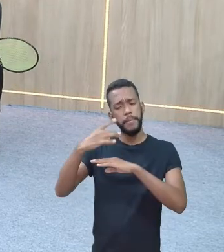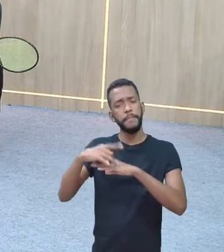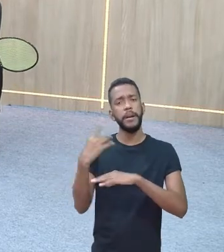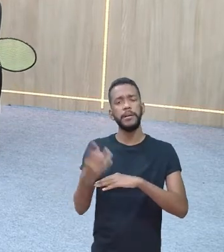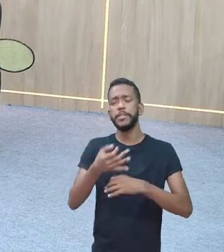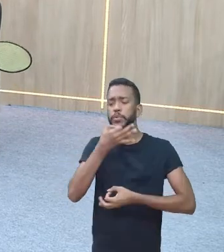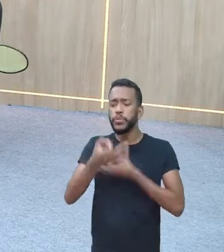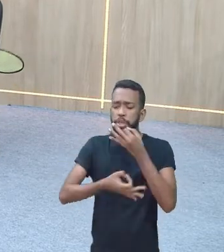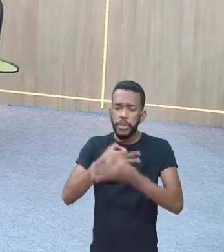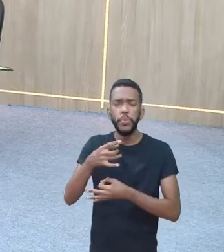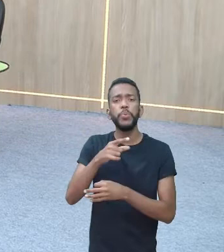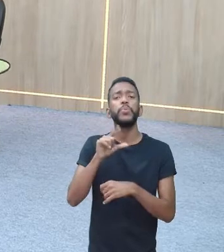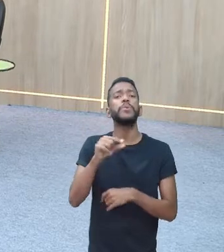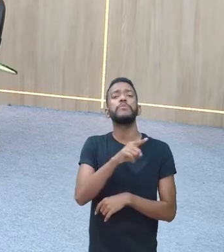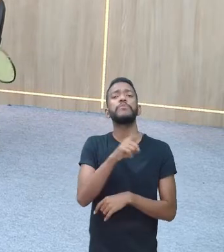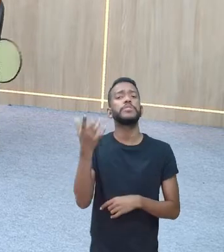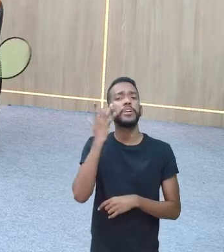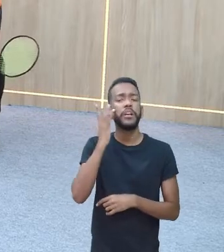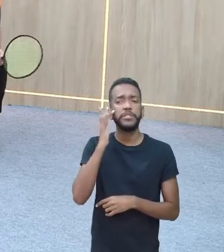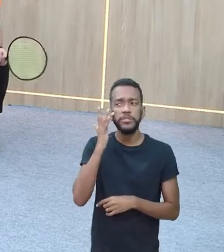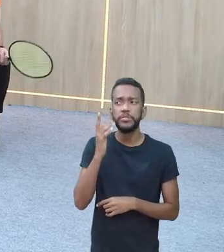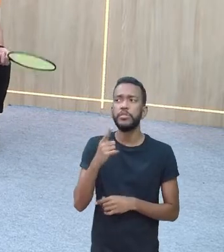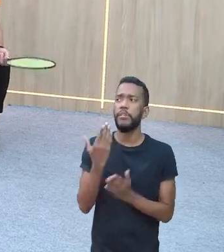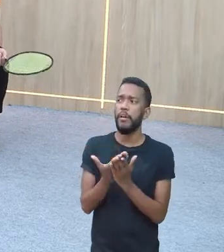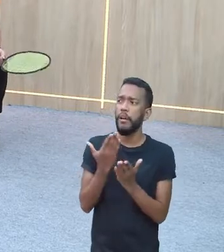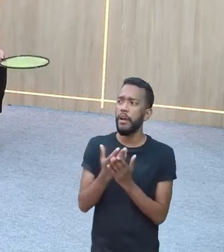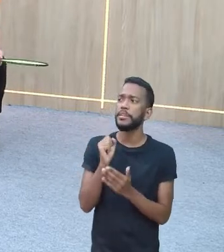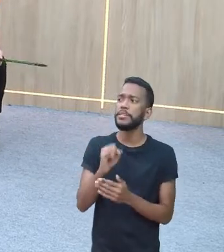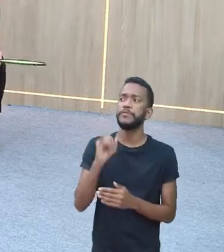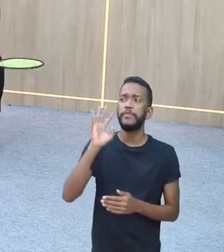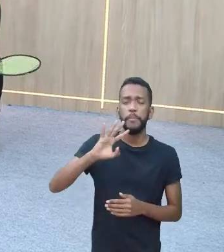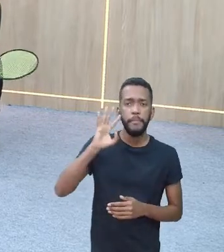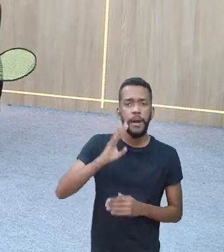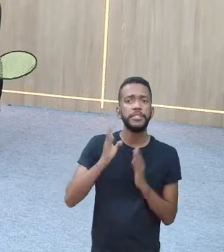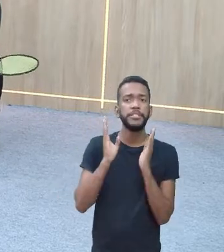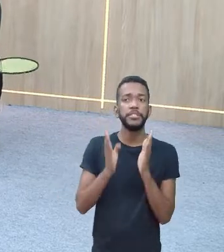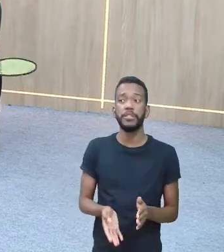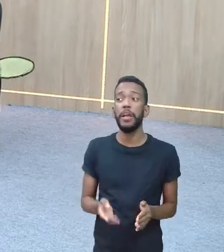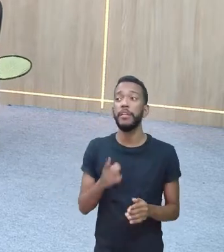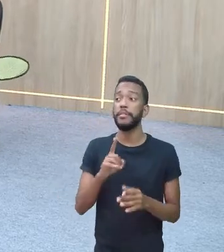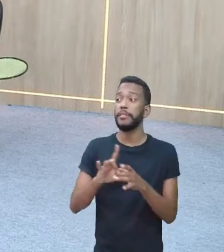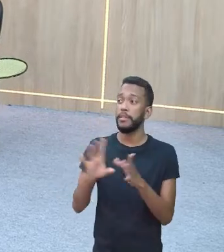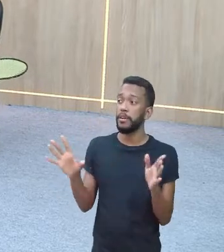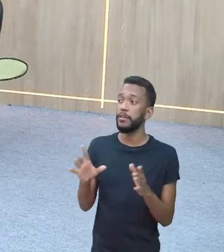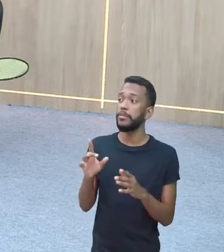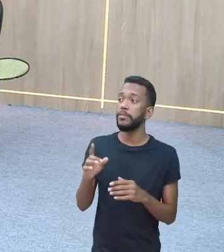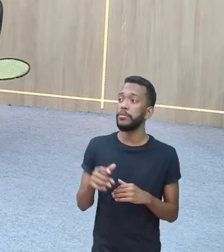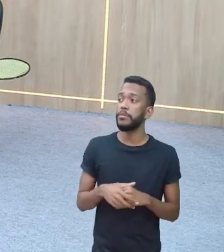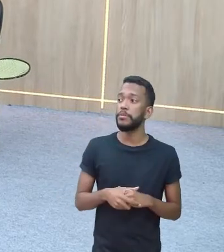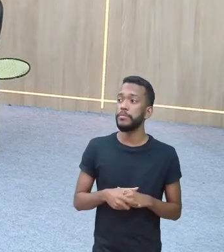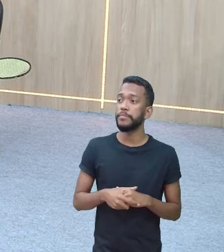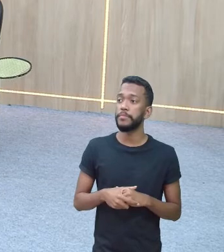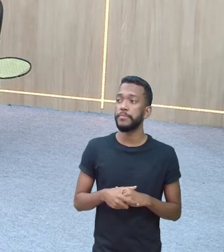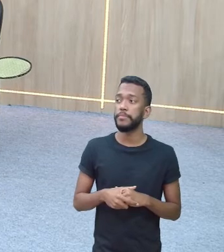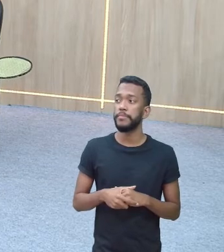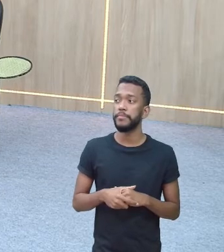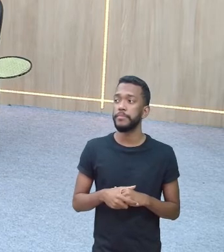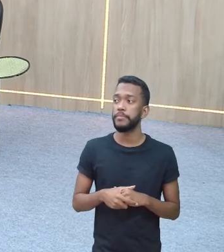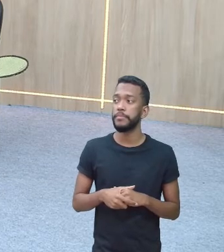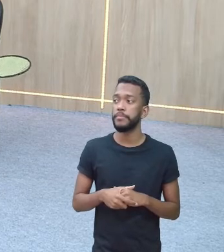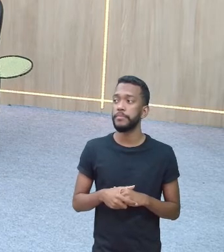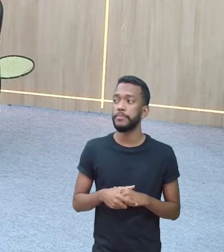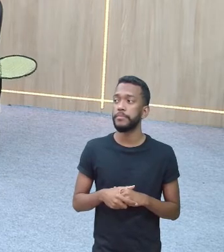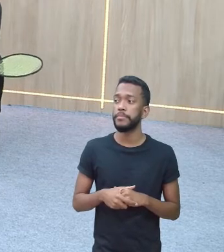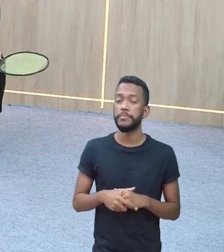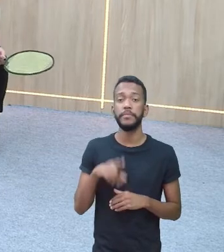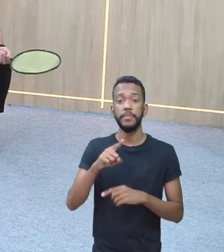é que vocês acharam da aula, se vocês aprenderam alguma coisa, se foi massa, deixa lá e deixa o